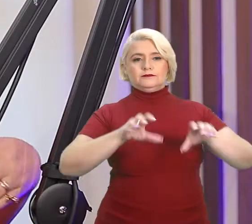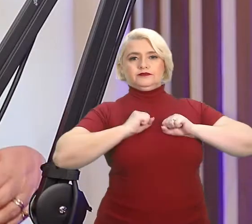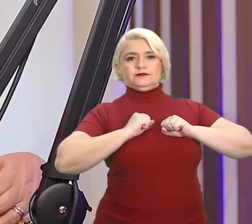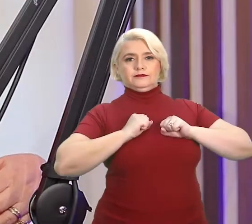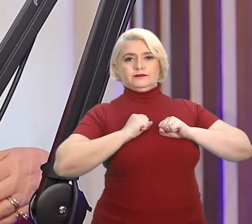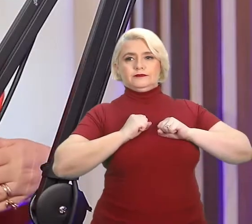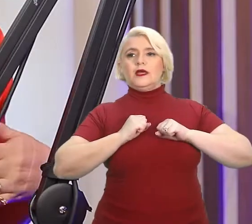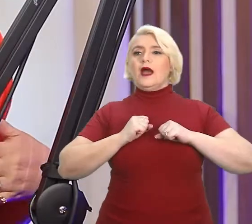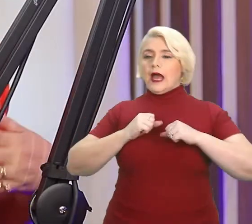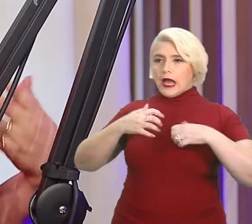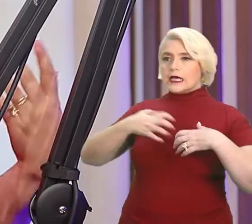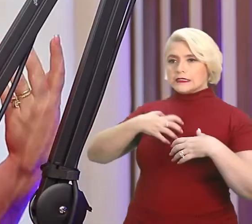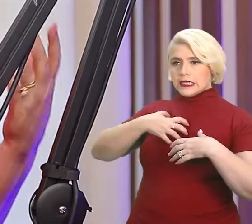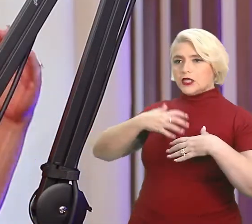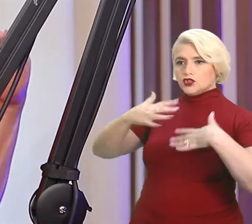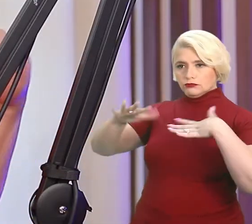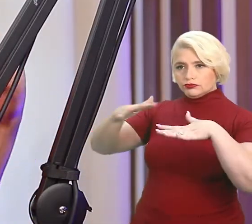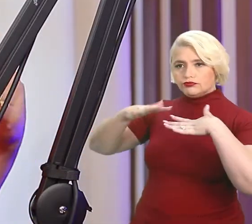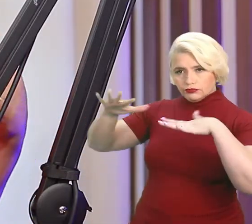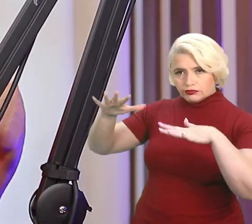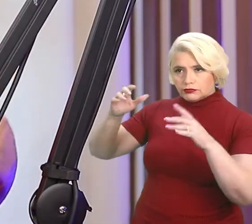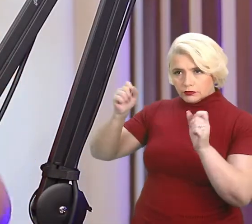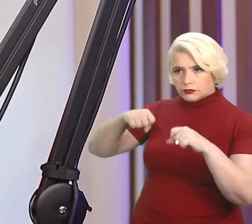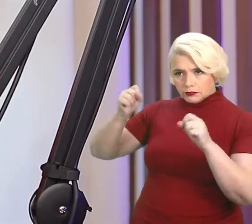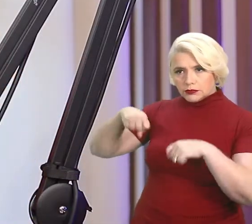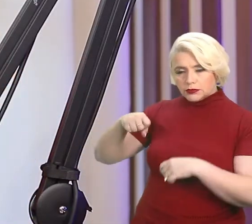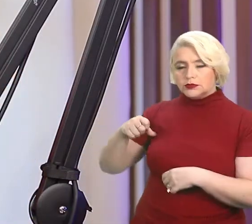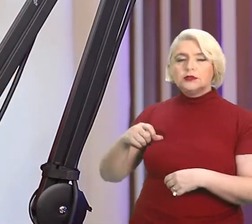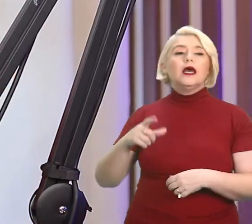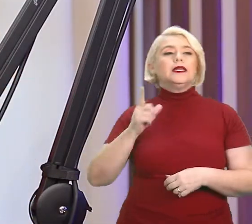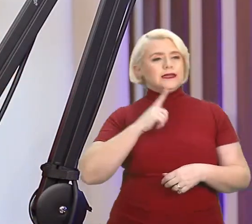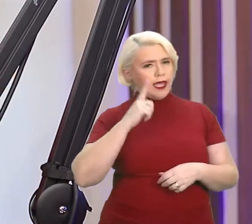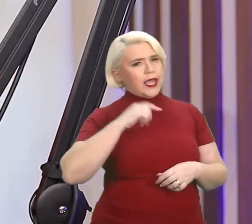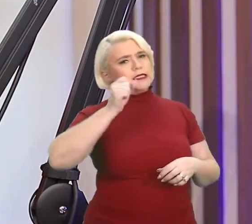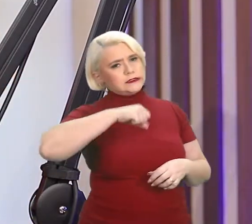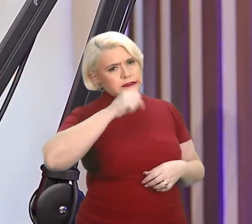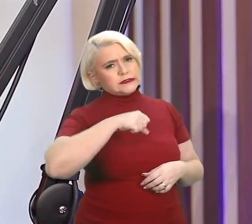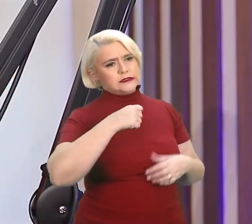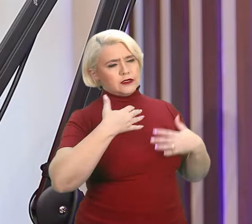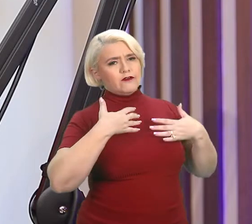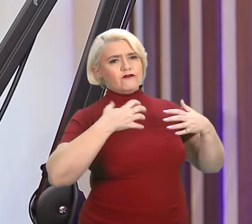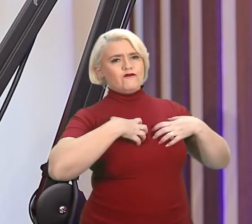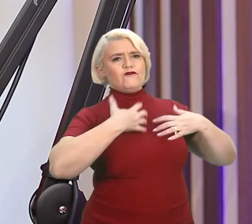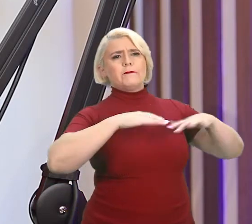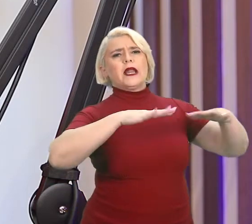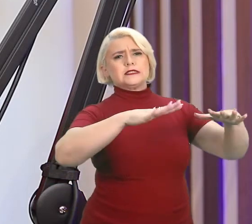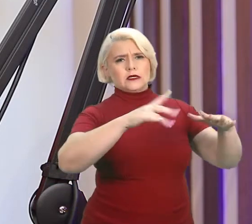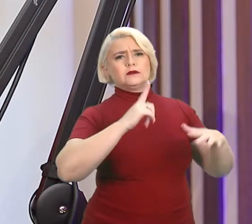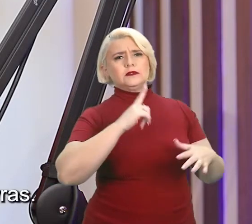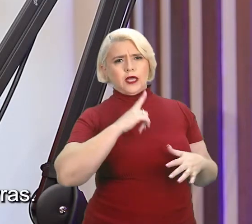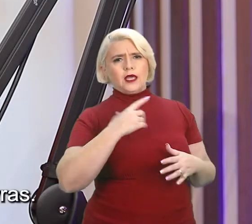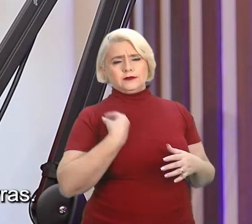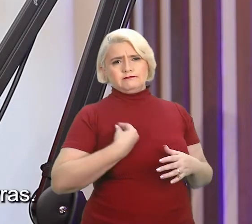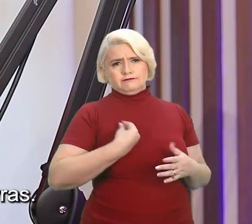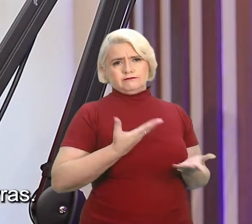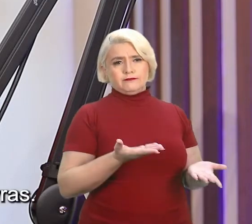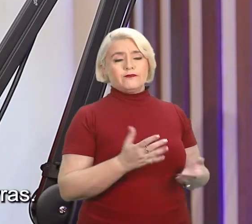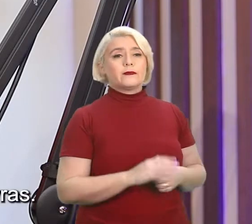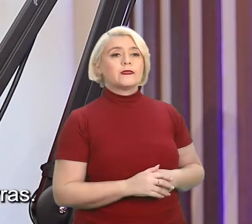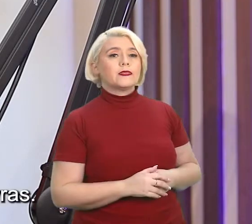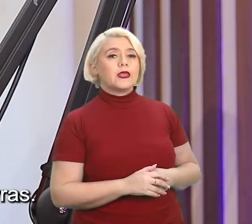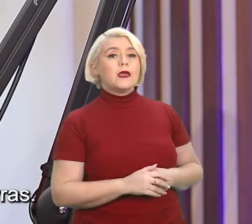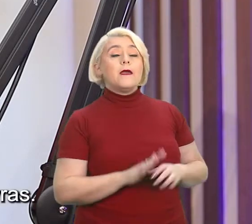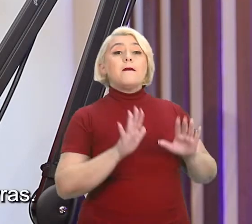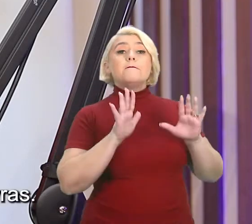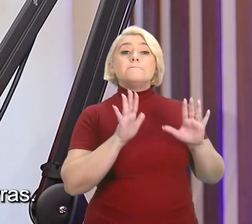Sim, a audição pelo estímulo ósseo, sim. A via óssea é preservada. Sim. Né? Mas pela via